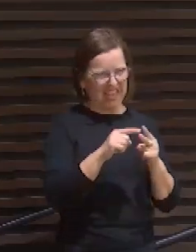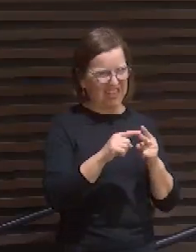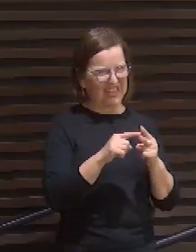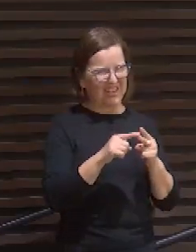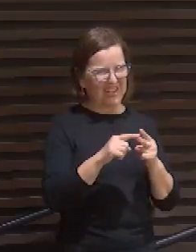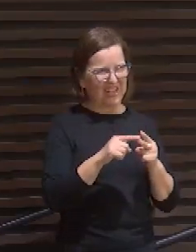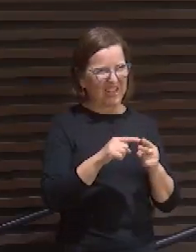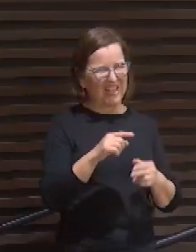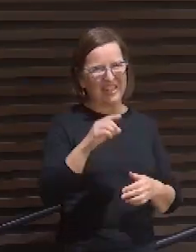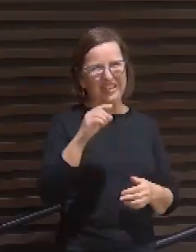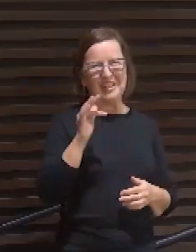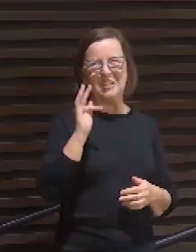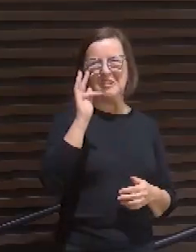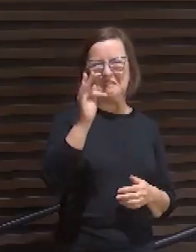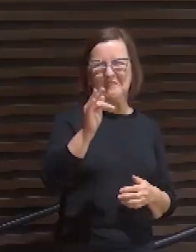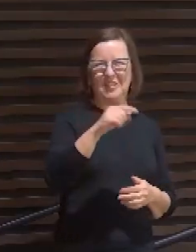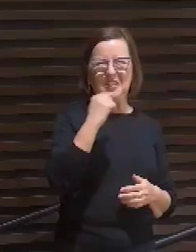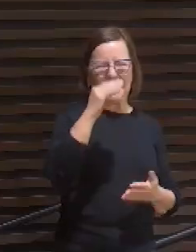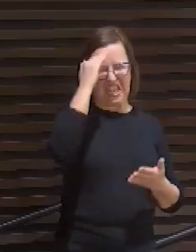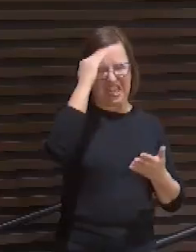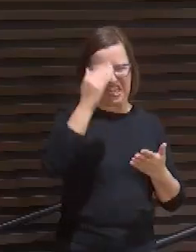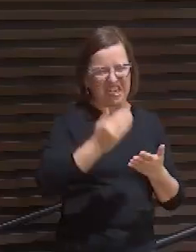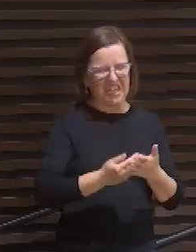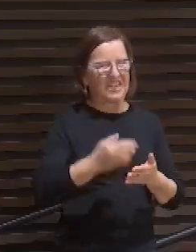iríamos render-nos diante do Senhor.